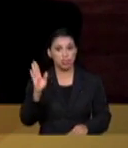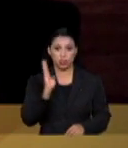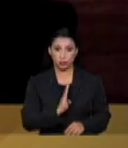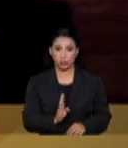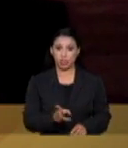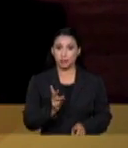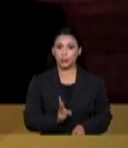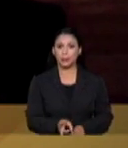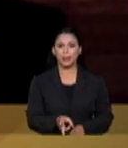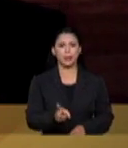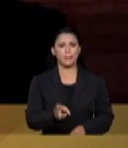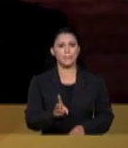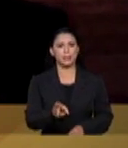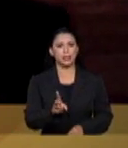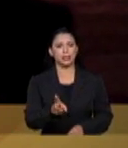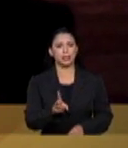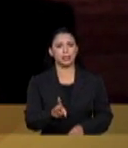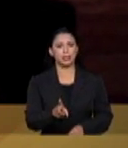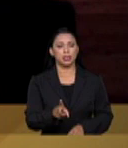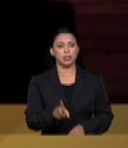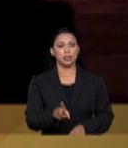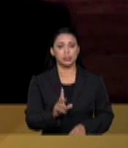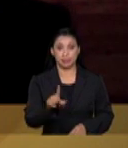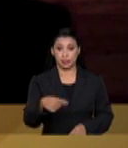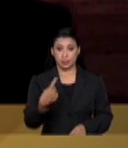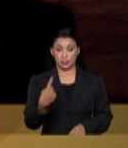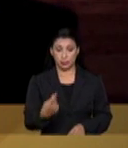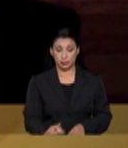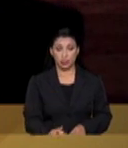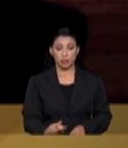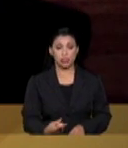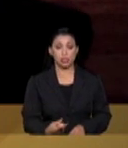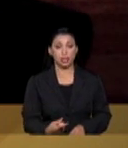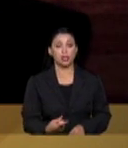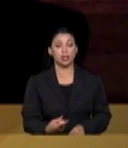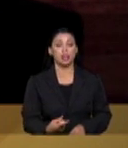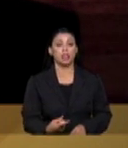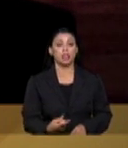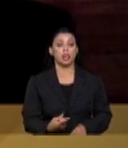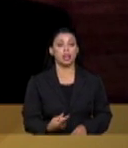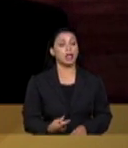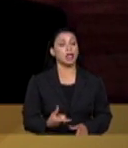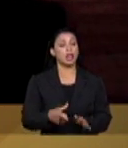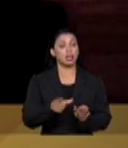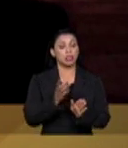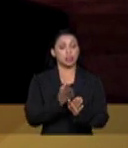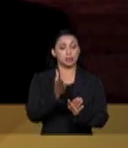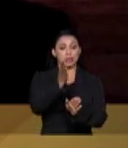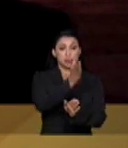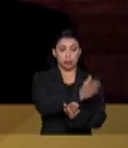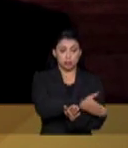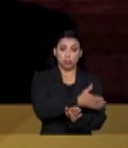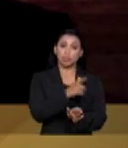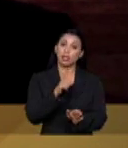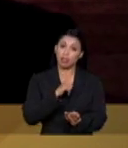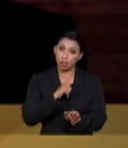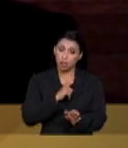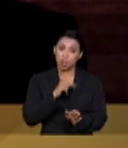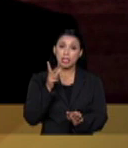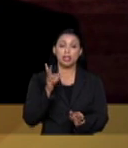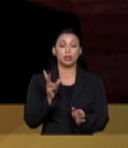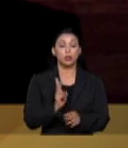permanece Apague expressado o regime Tutelar anteriormente vigente permanece